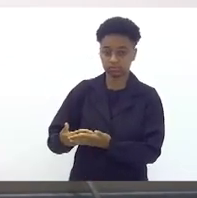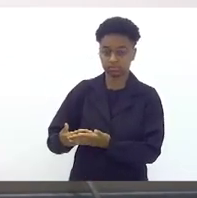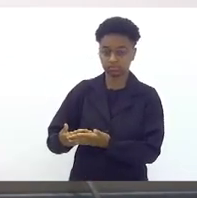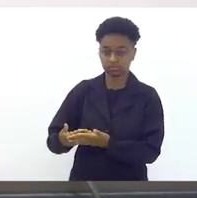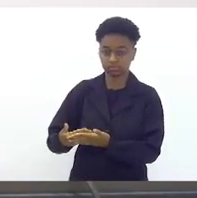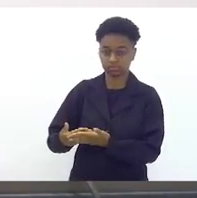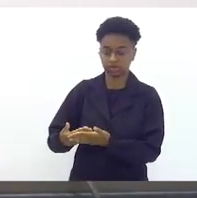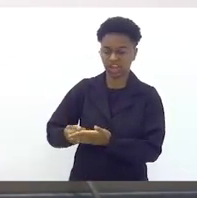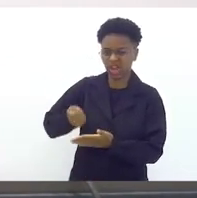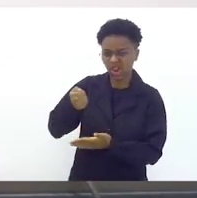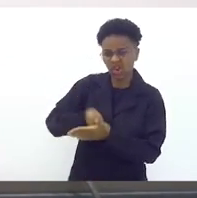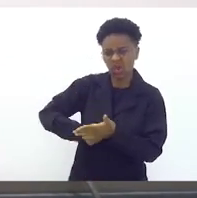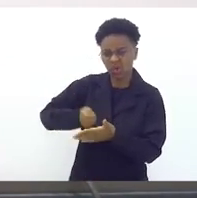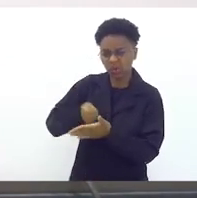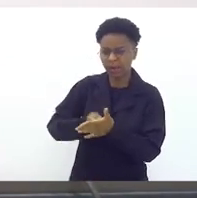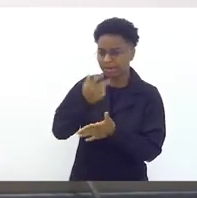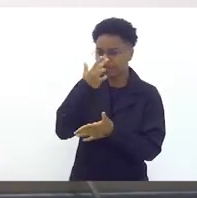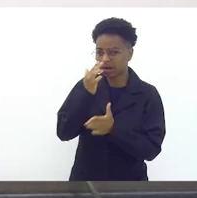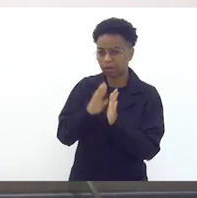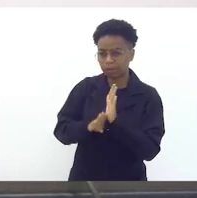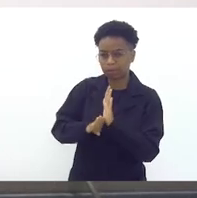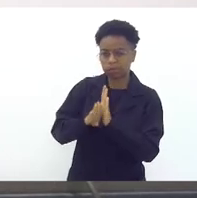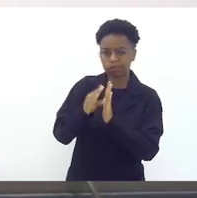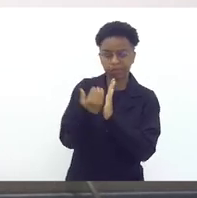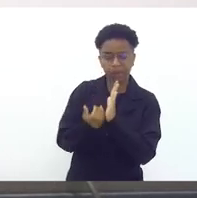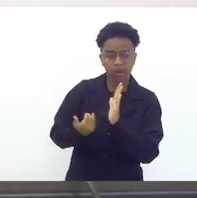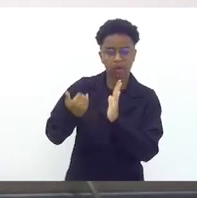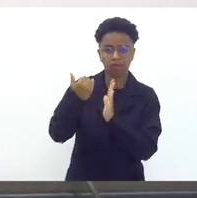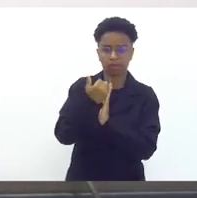essa luta eferveceu mais ainda.